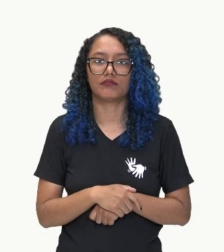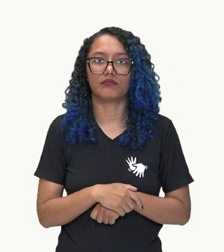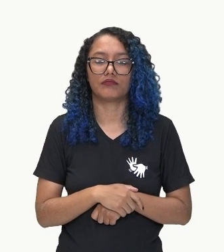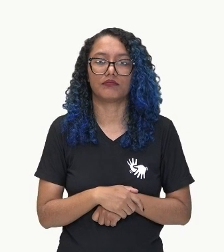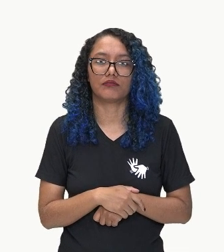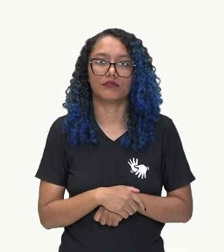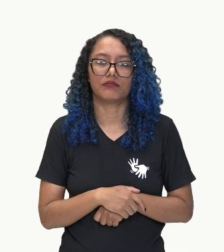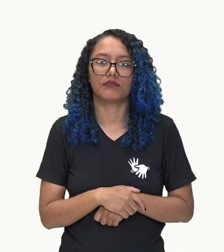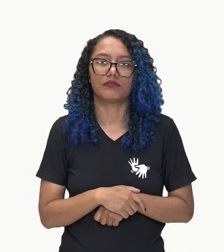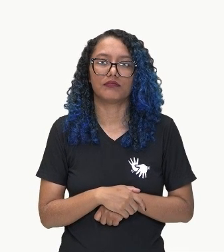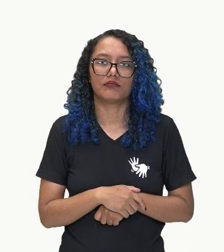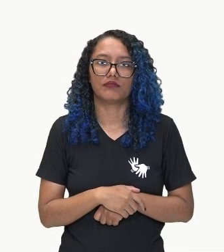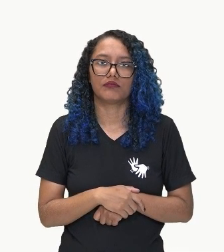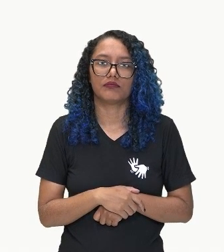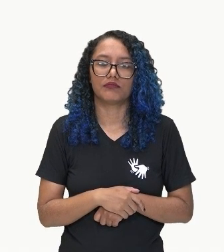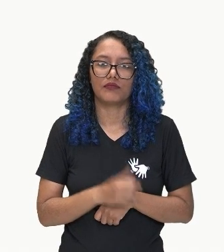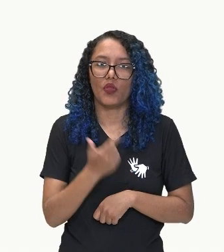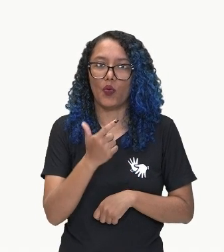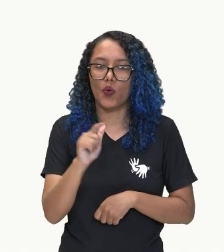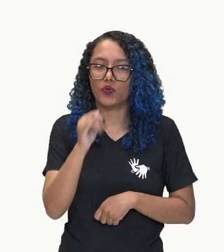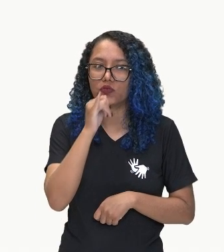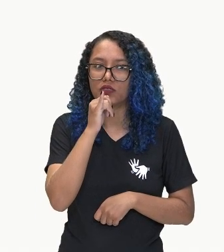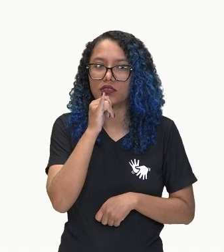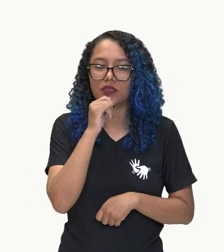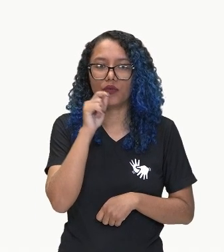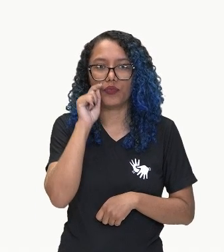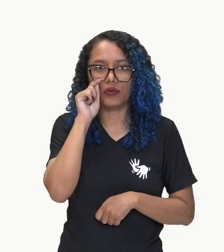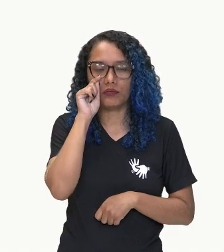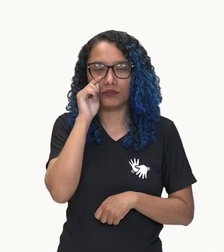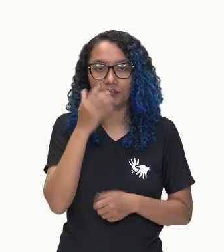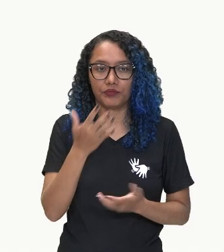Ó, temos outros exemplos. Agora, trabalhando com